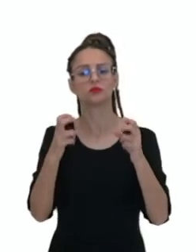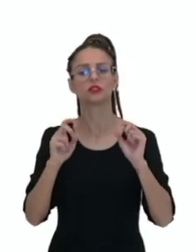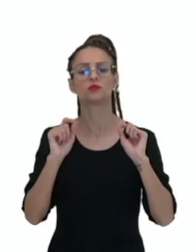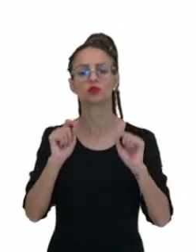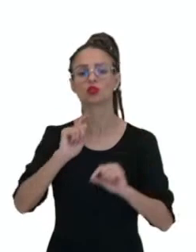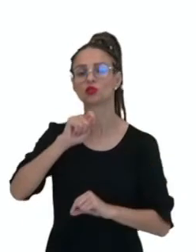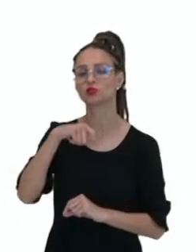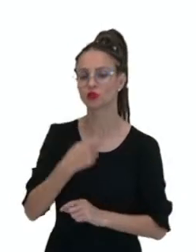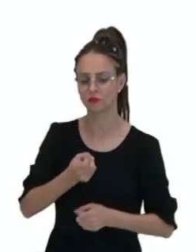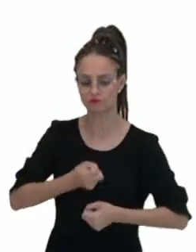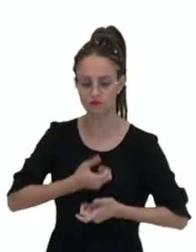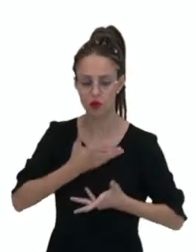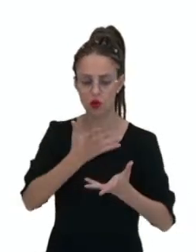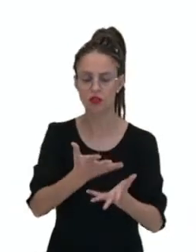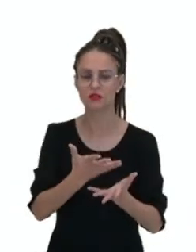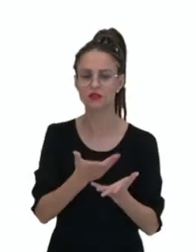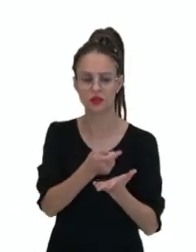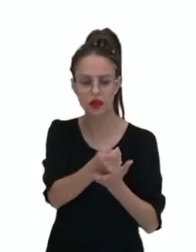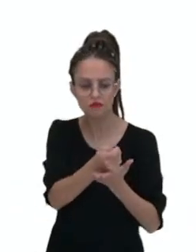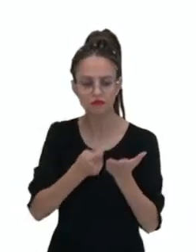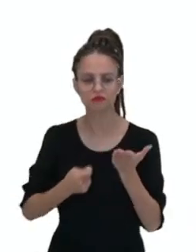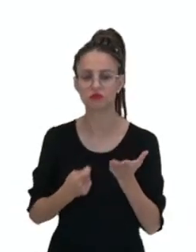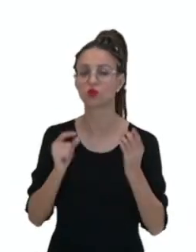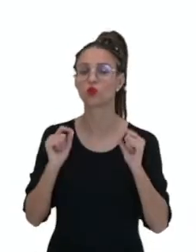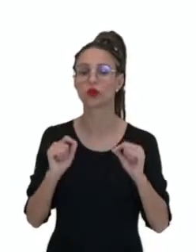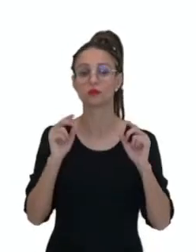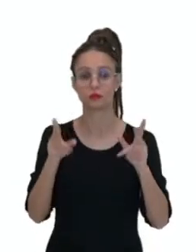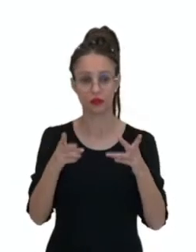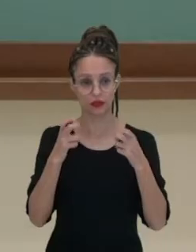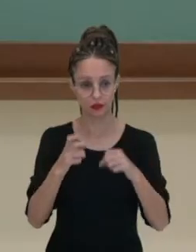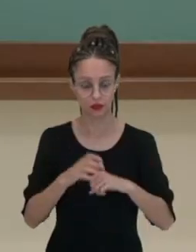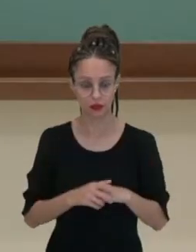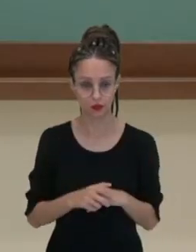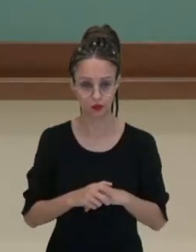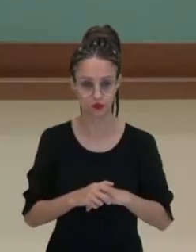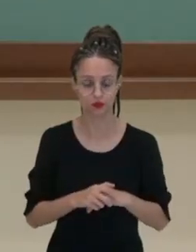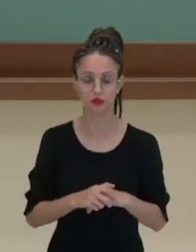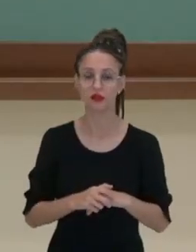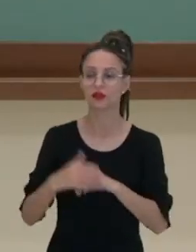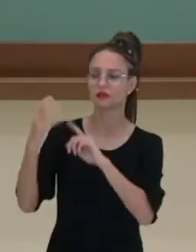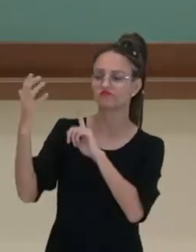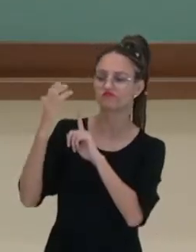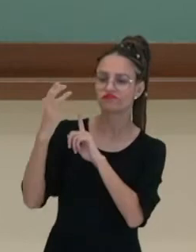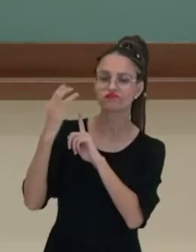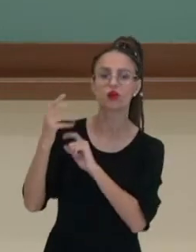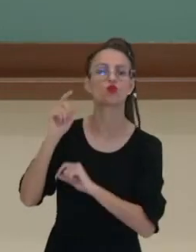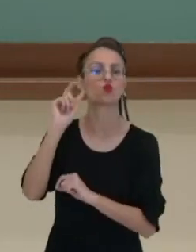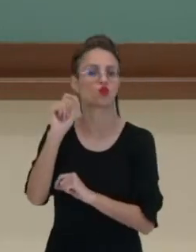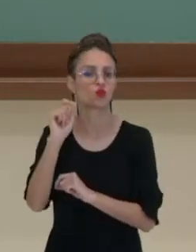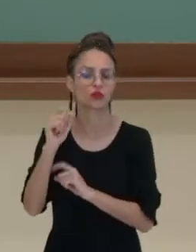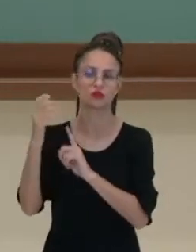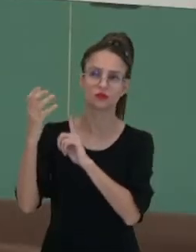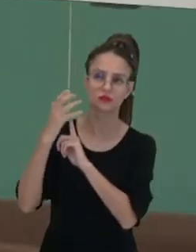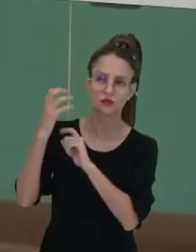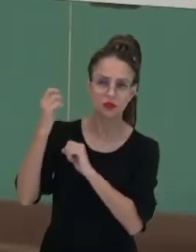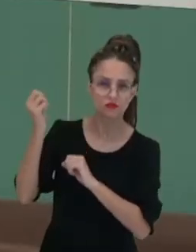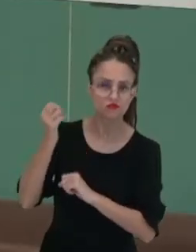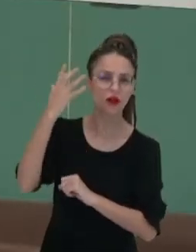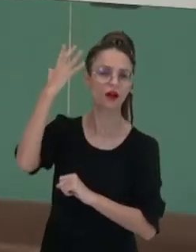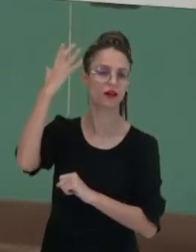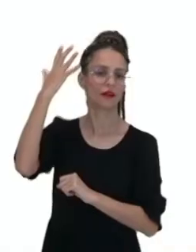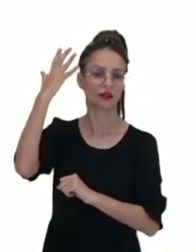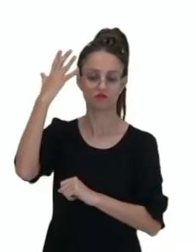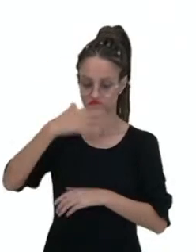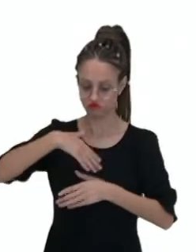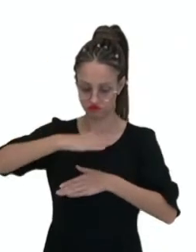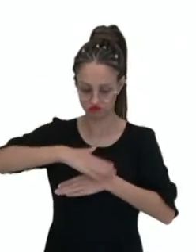fazer poético? Então, nós podemos perceber o quê? Que a inspiração seria algo nascido do próprio